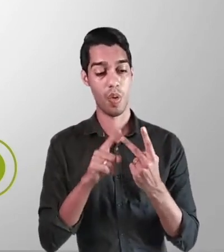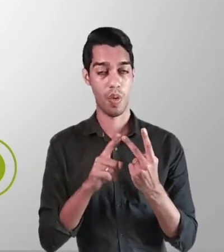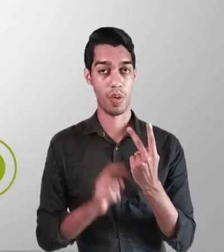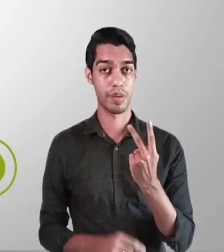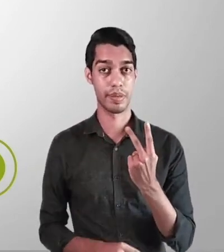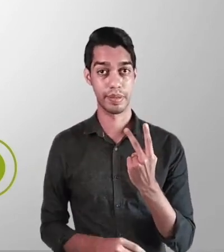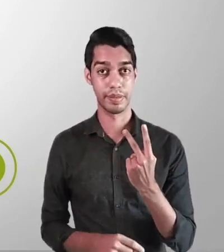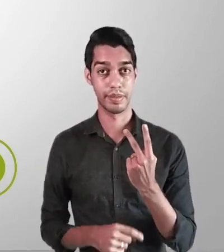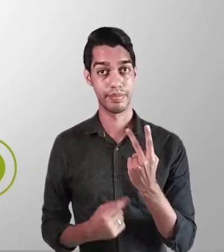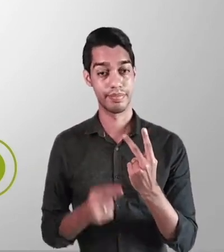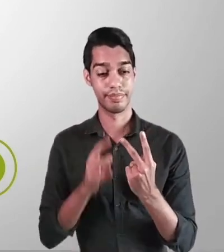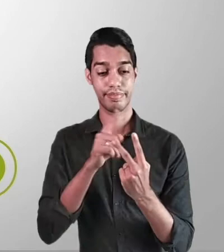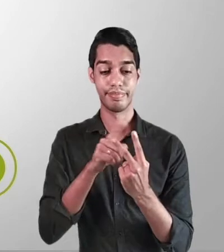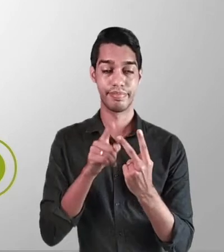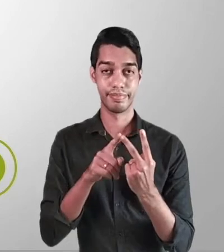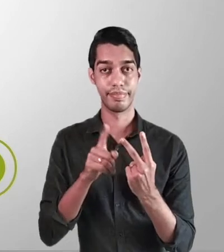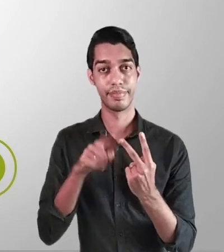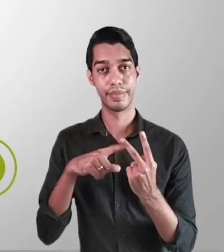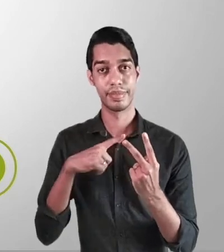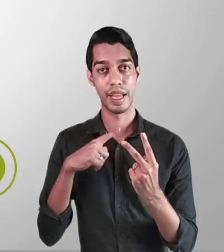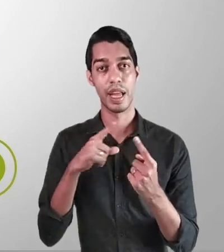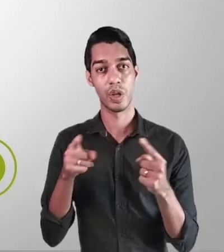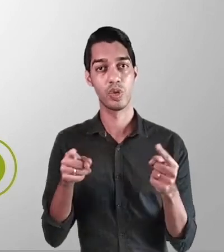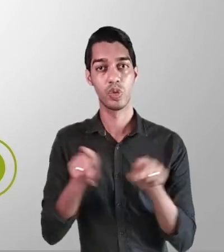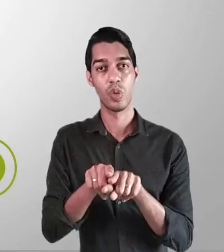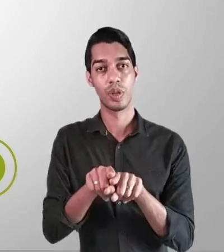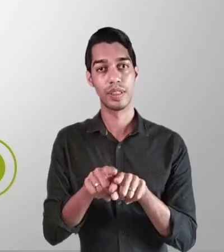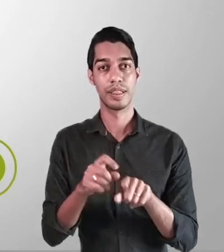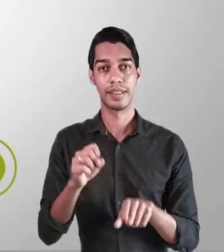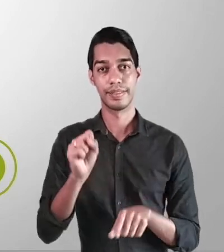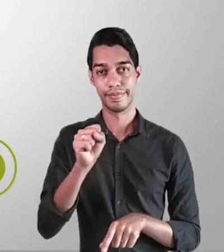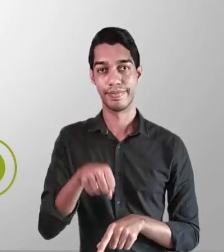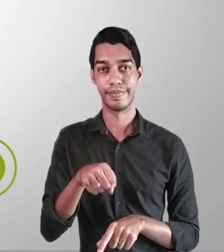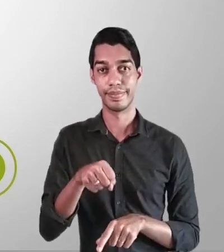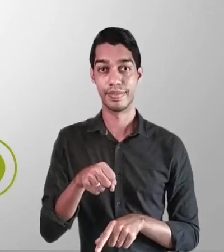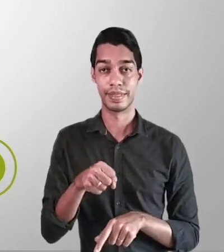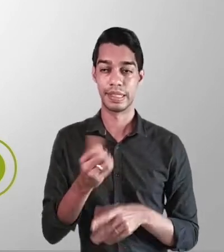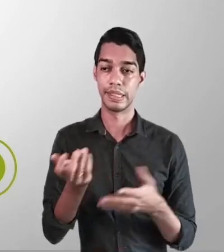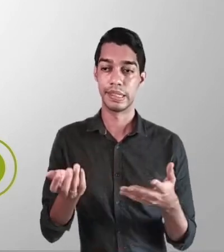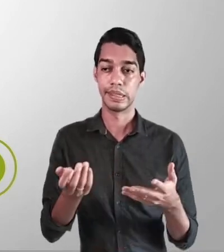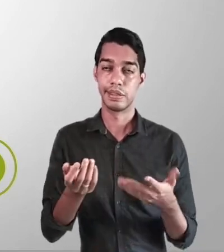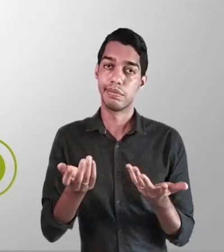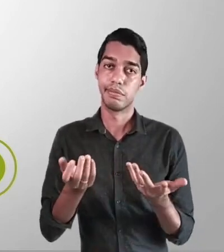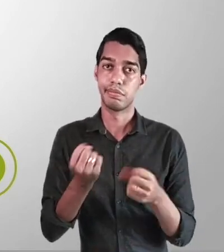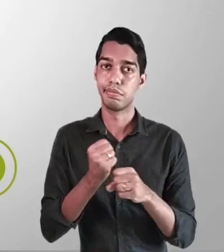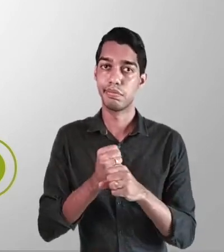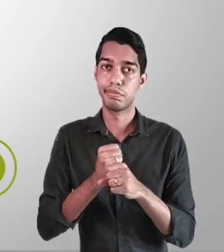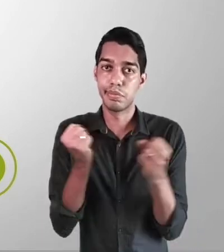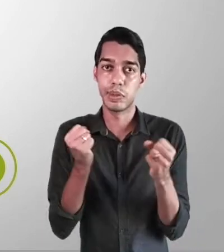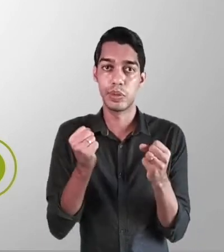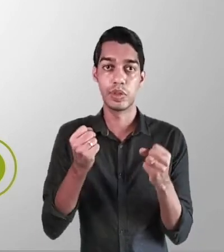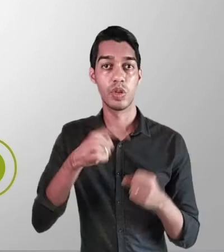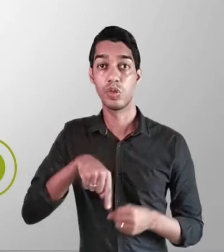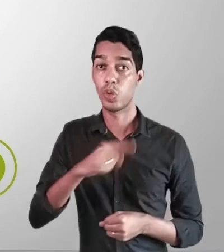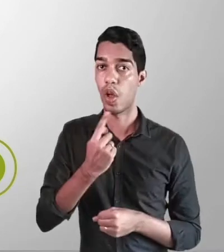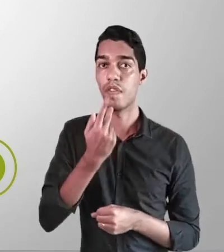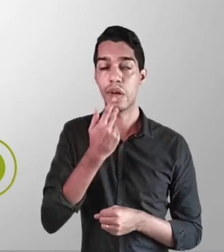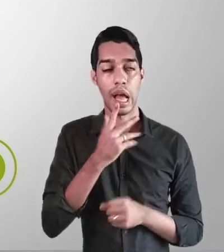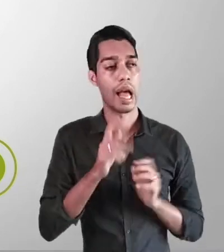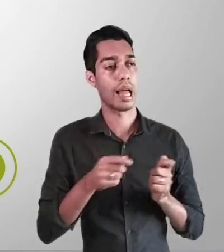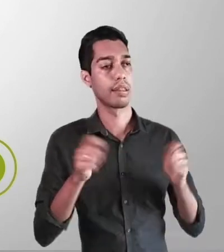absolutamente indissociáveis. Não é possível que você tenha um processo de